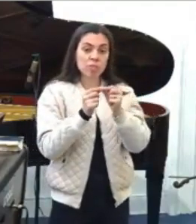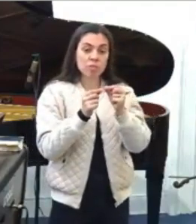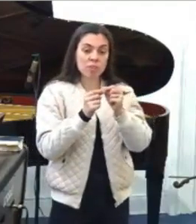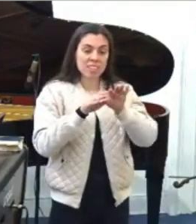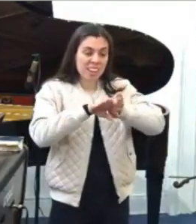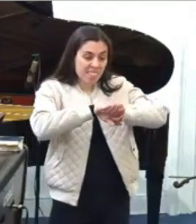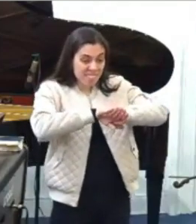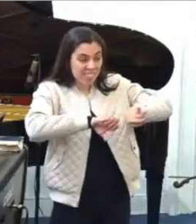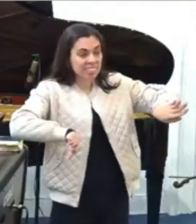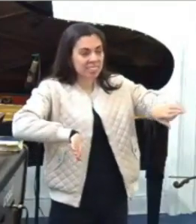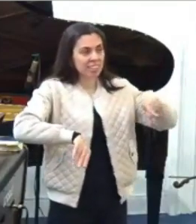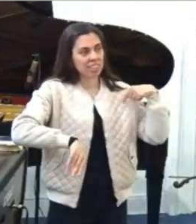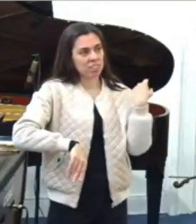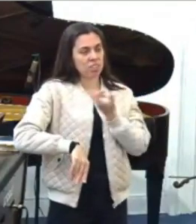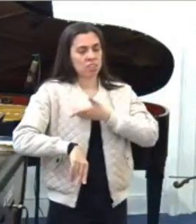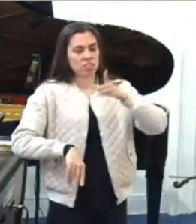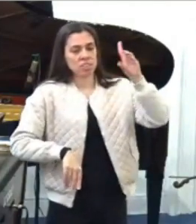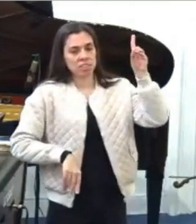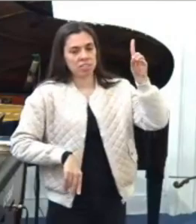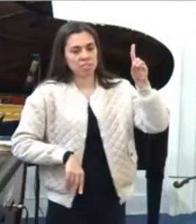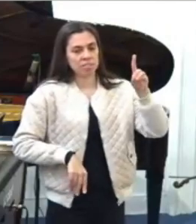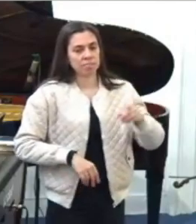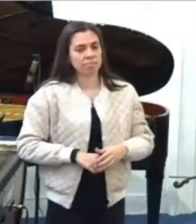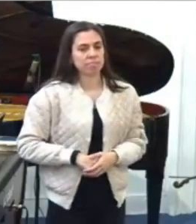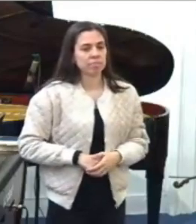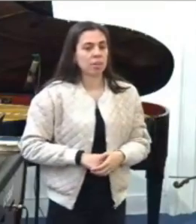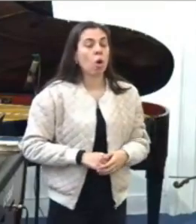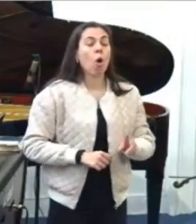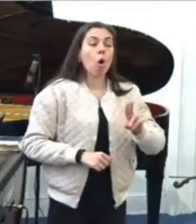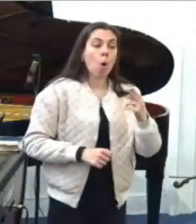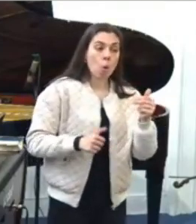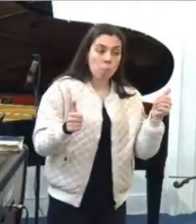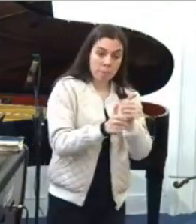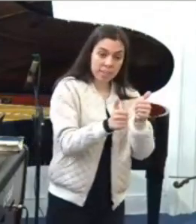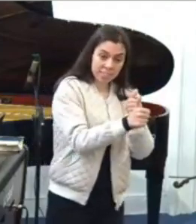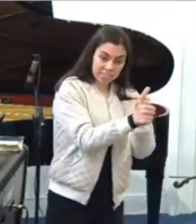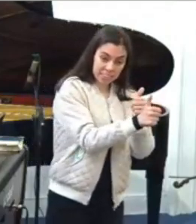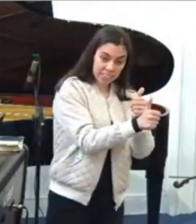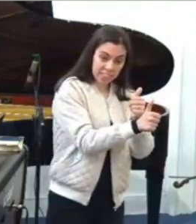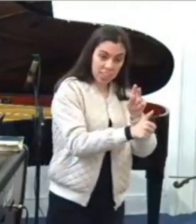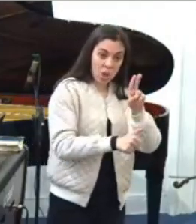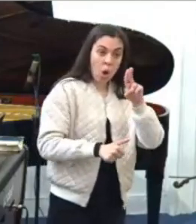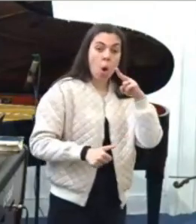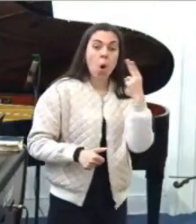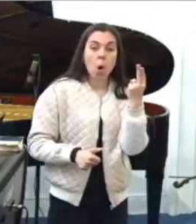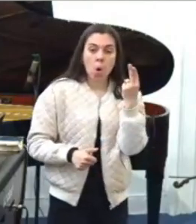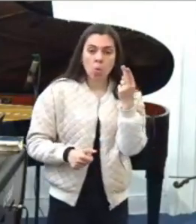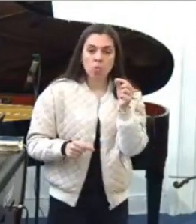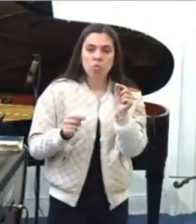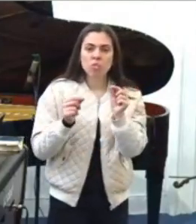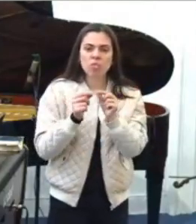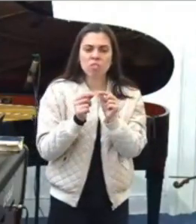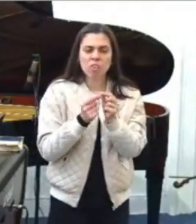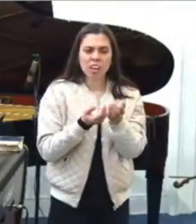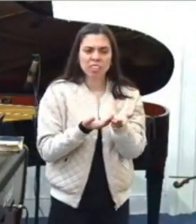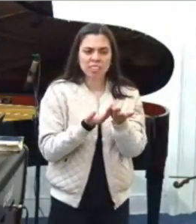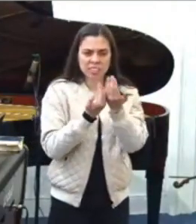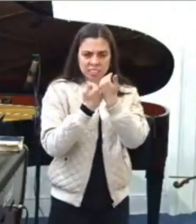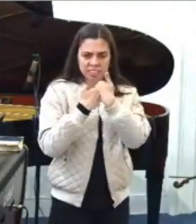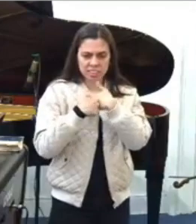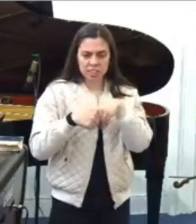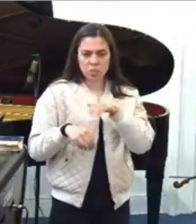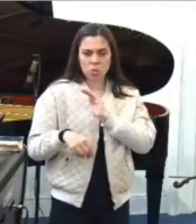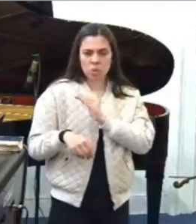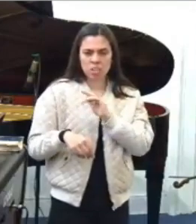é enganar o povo de Deus. Às vezes podemos estar conscientes apenas daquilo que Satanás talvez inflija